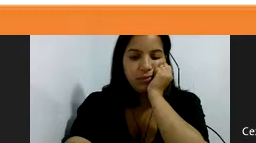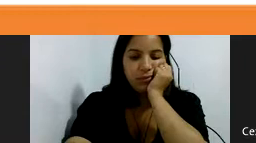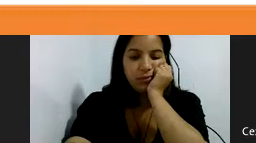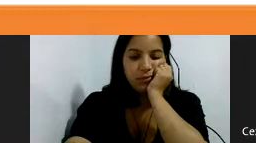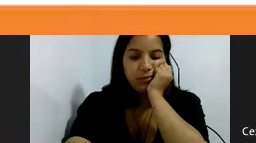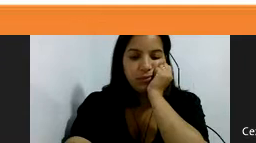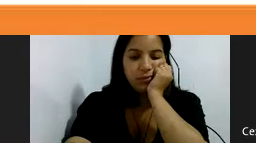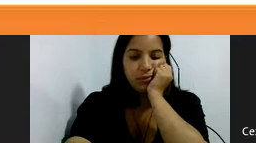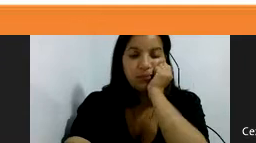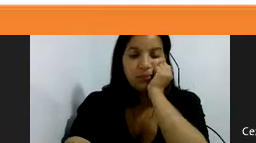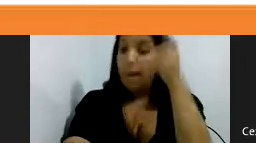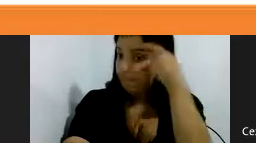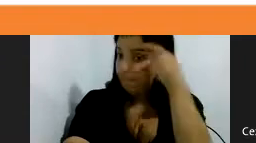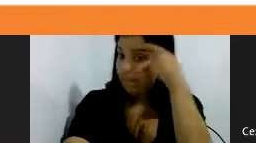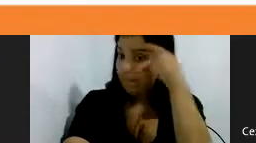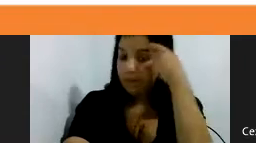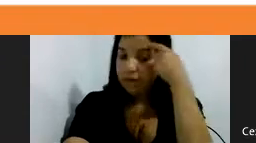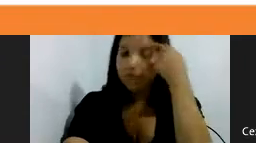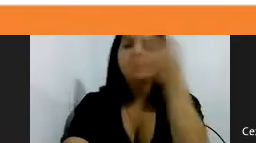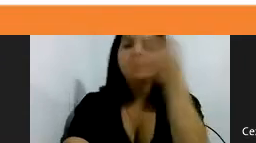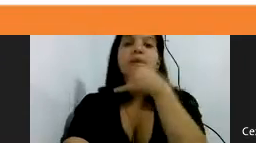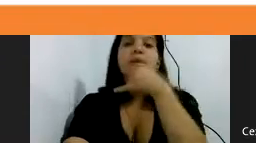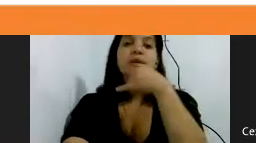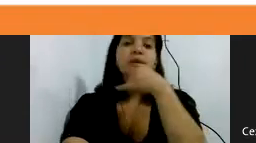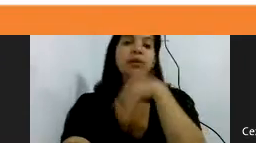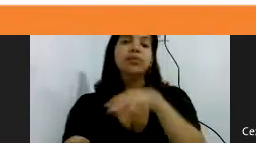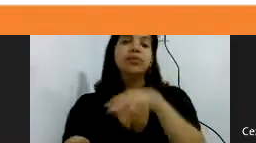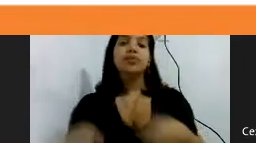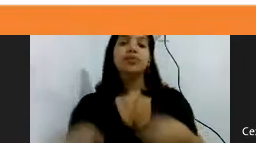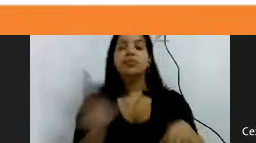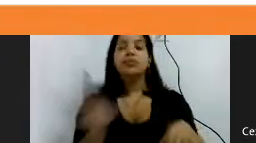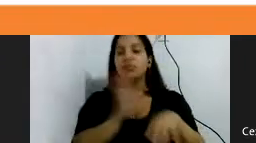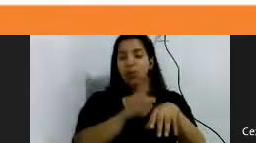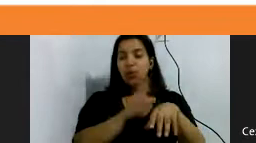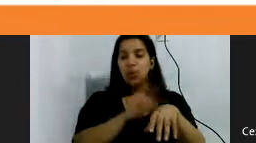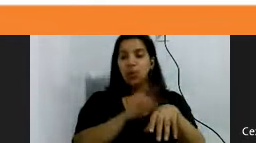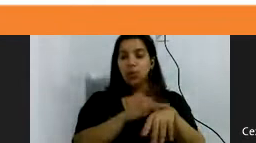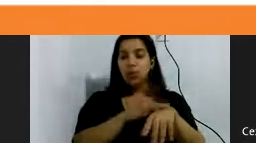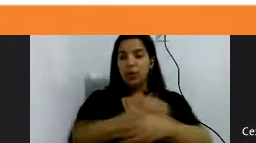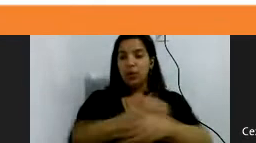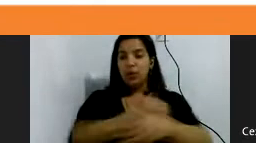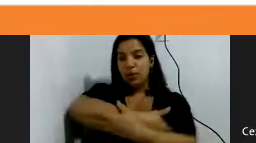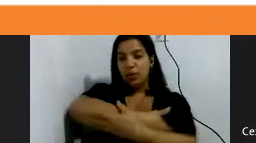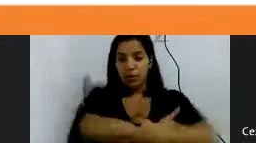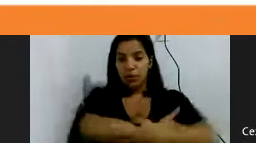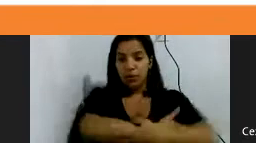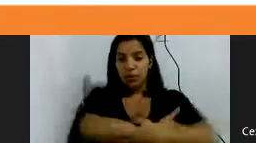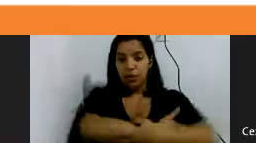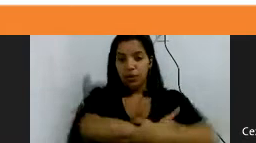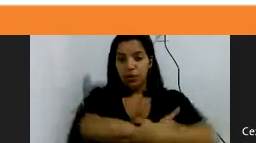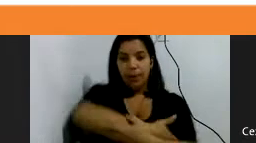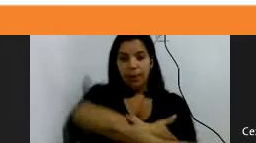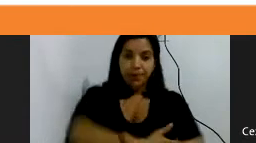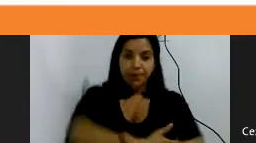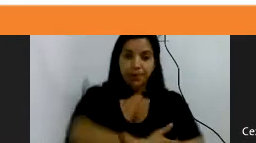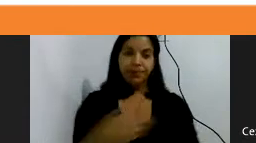Vamos pensar no caso da doença hemolítica do recém-nascido.